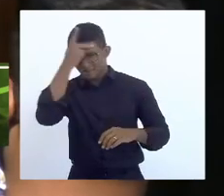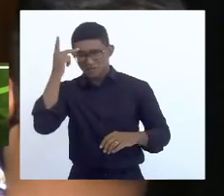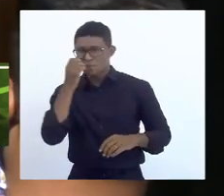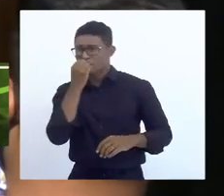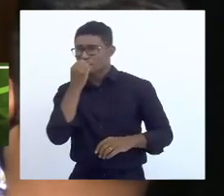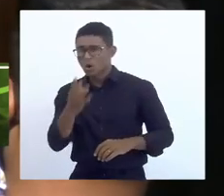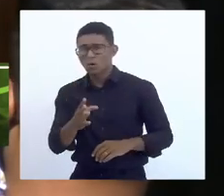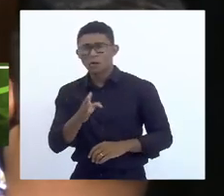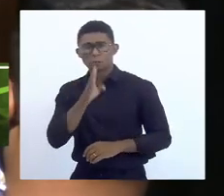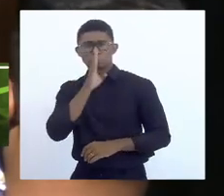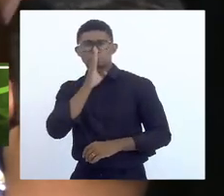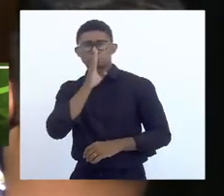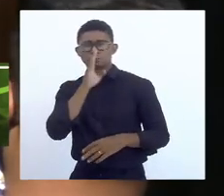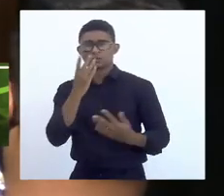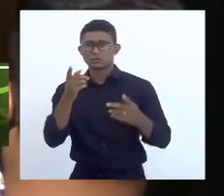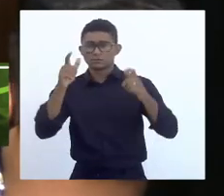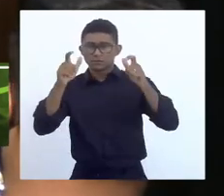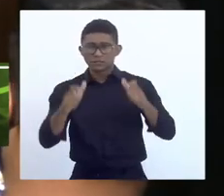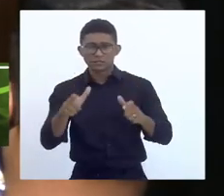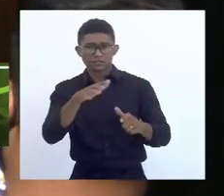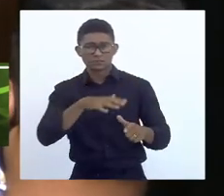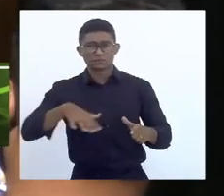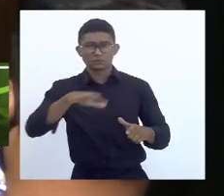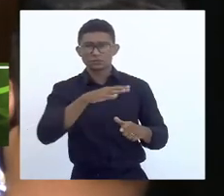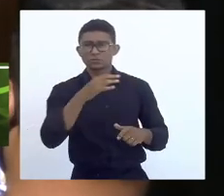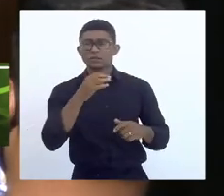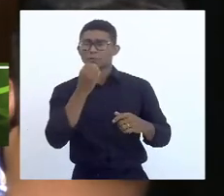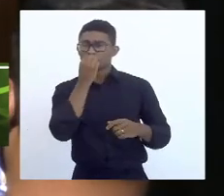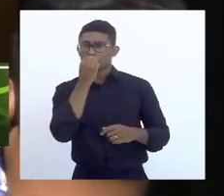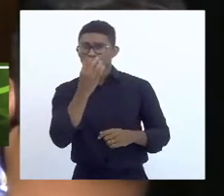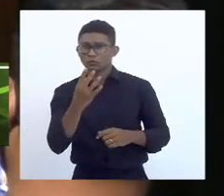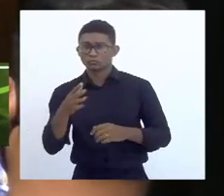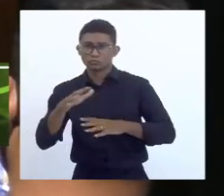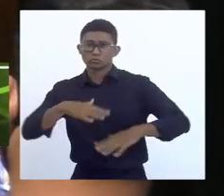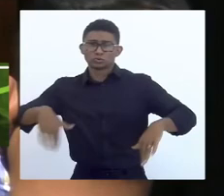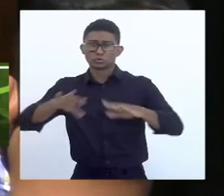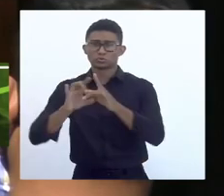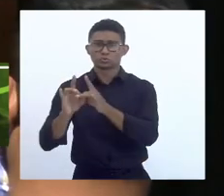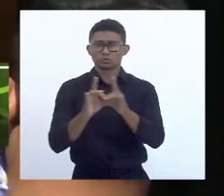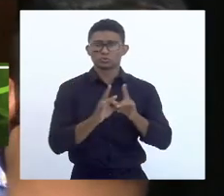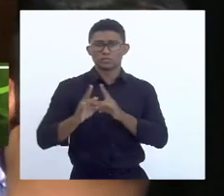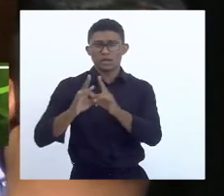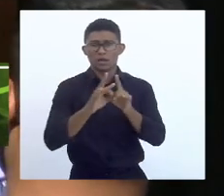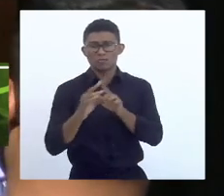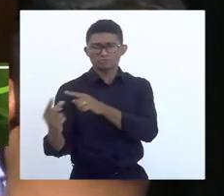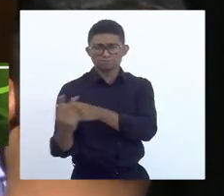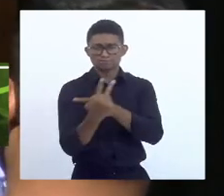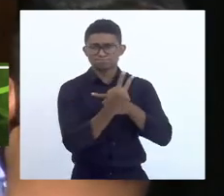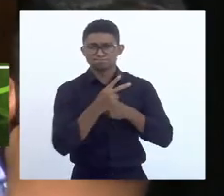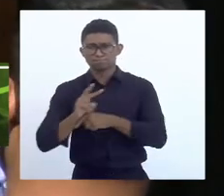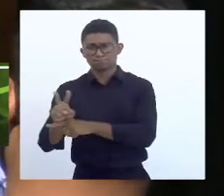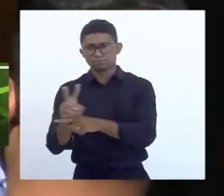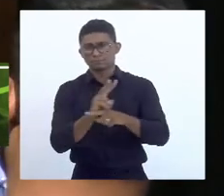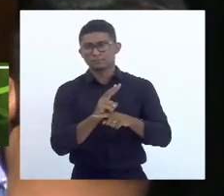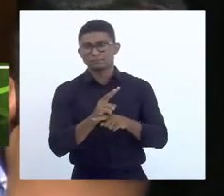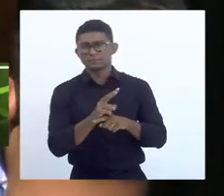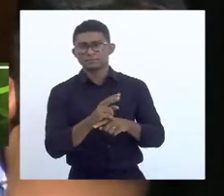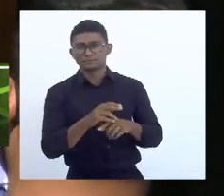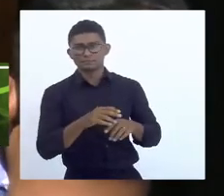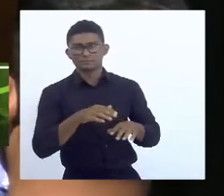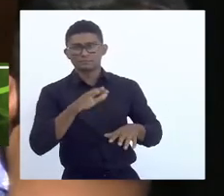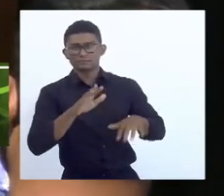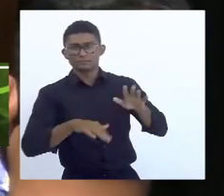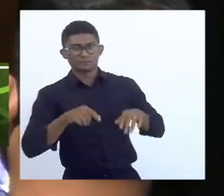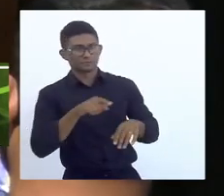espaço que vai dar garantia para que os bons se juntem para a defesa. A gente diz que no parlamento eles diminuem o